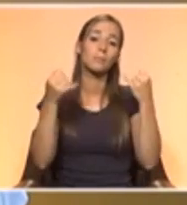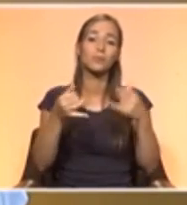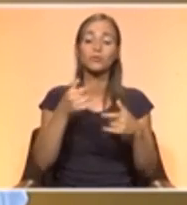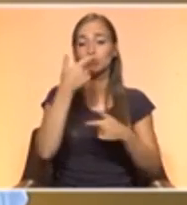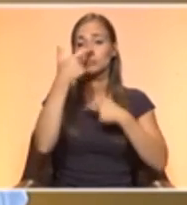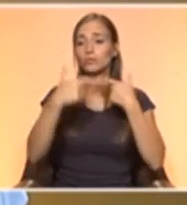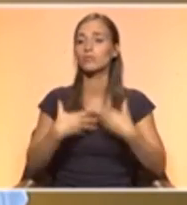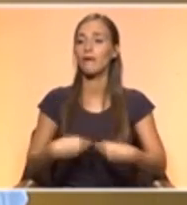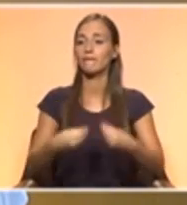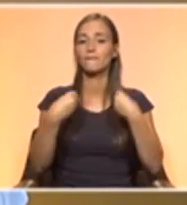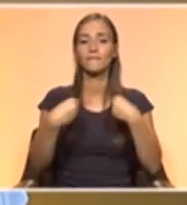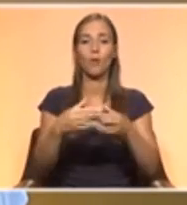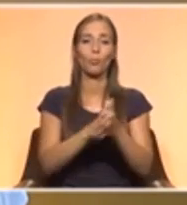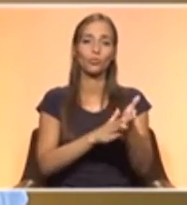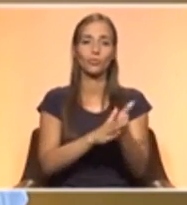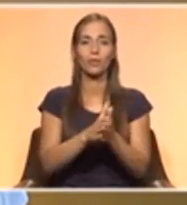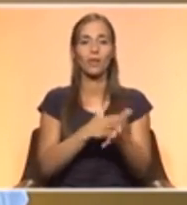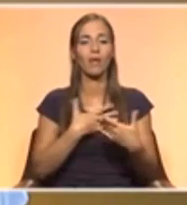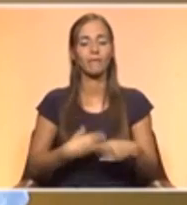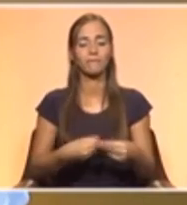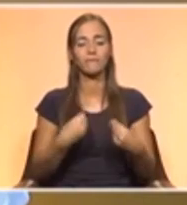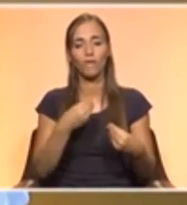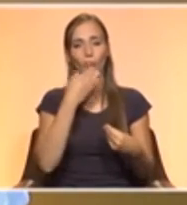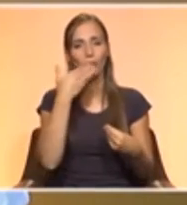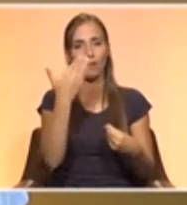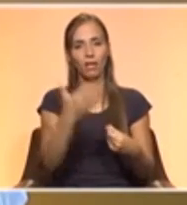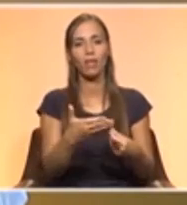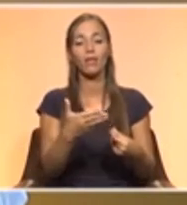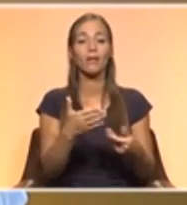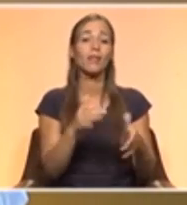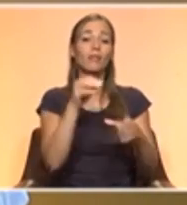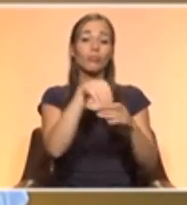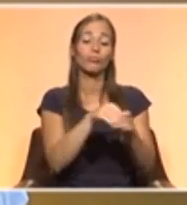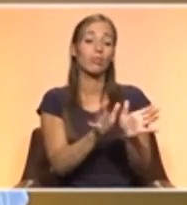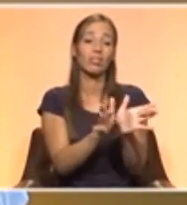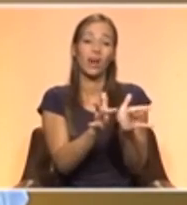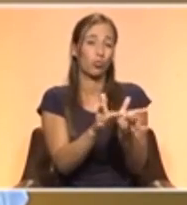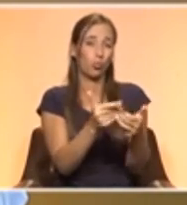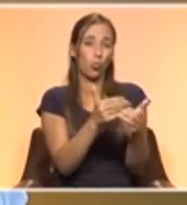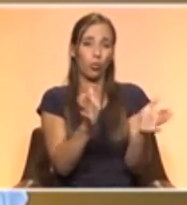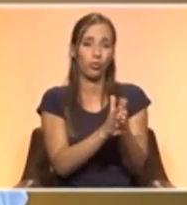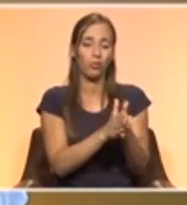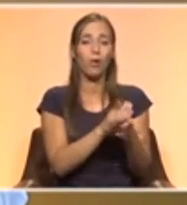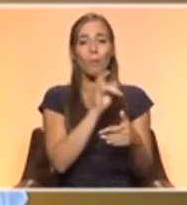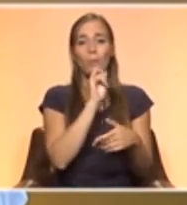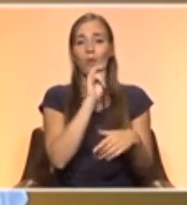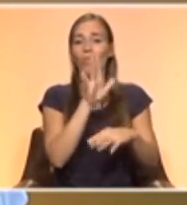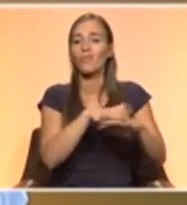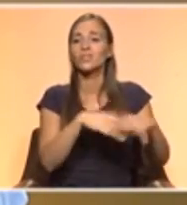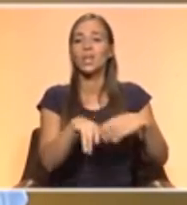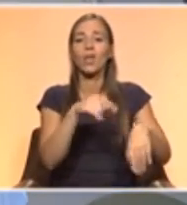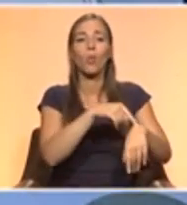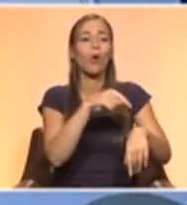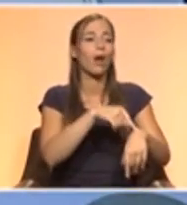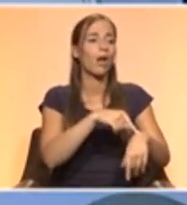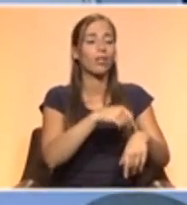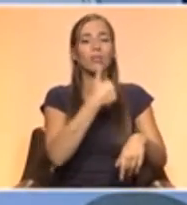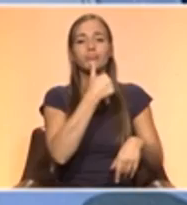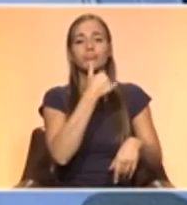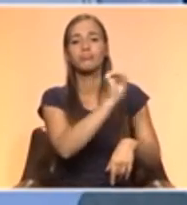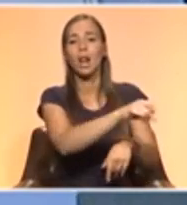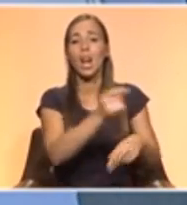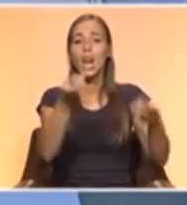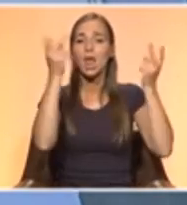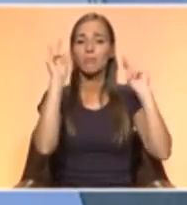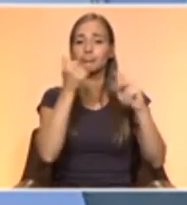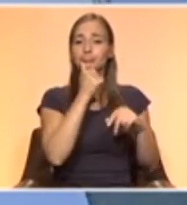gratas por essa oportunidade de ter essa formação é totalmente online não podem fazer nos dias horários que quiserem Portanto tem Total Liberdade para fazer ao